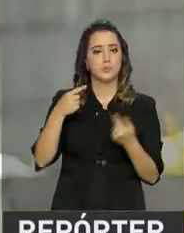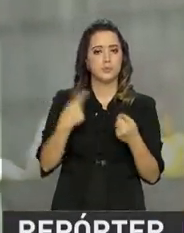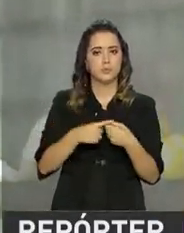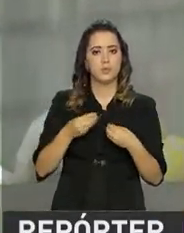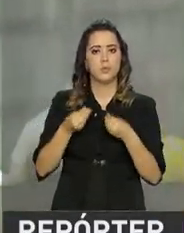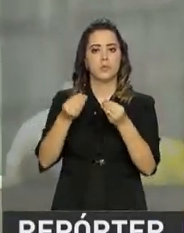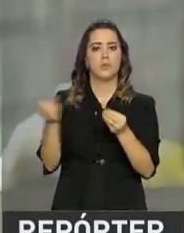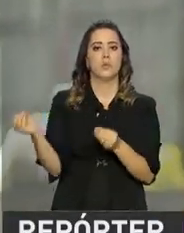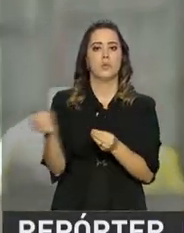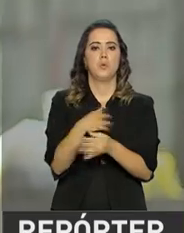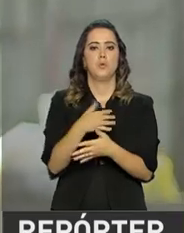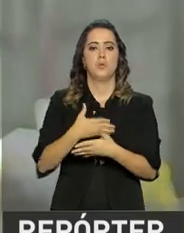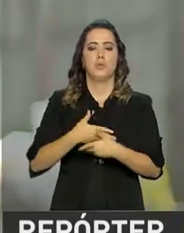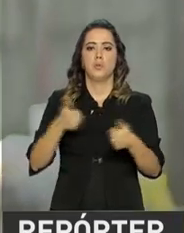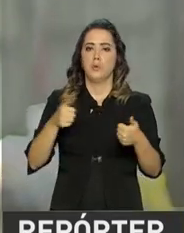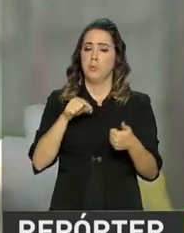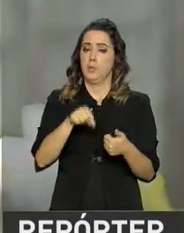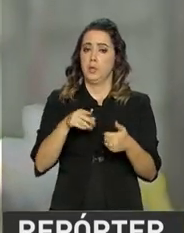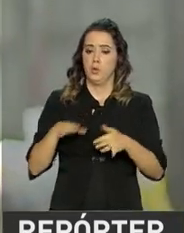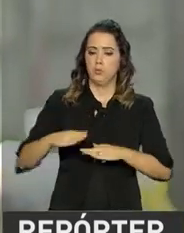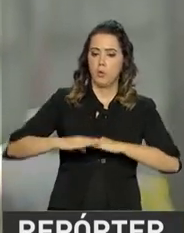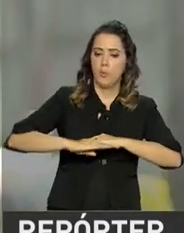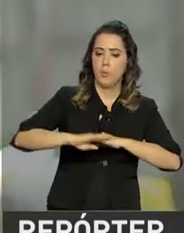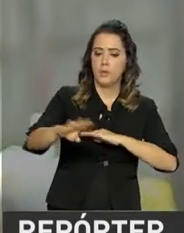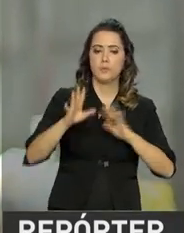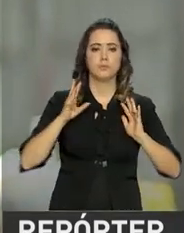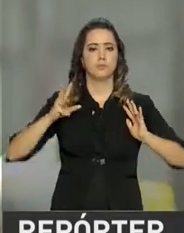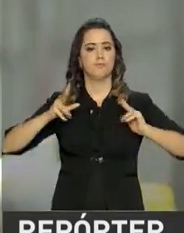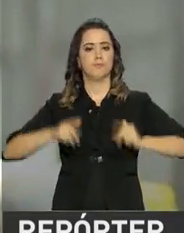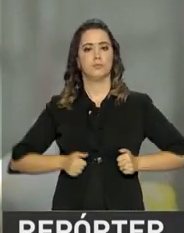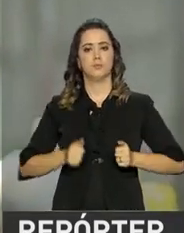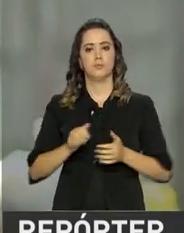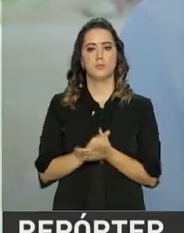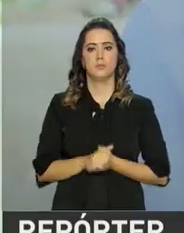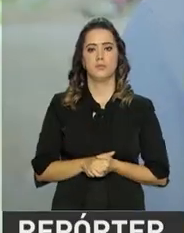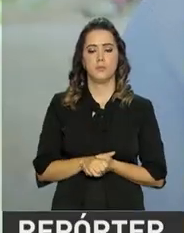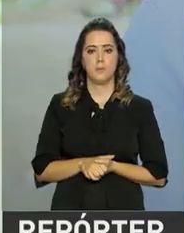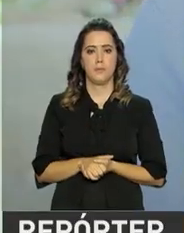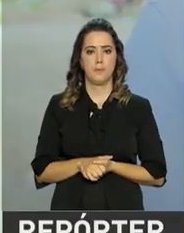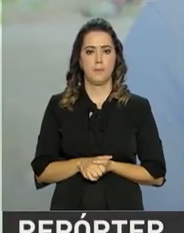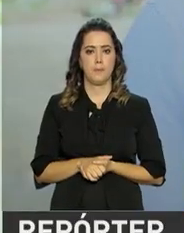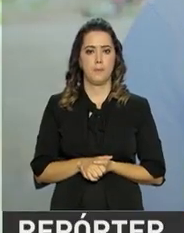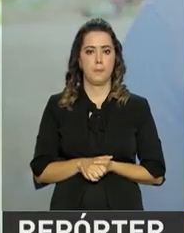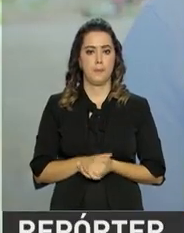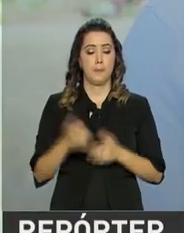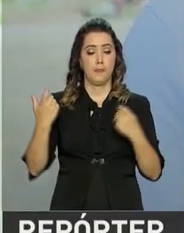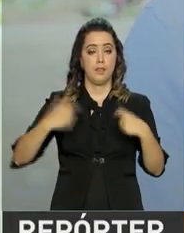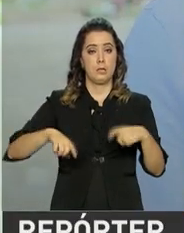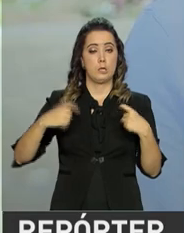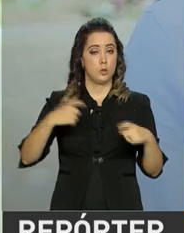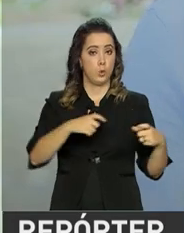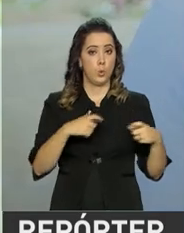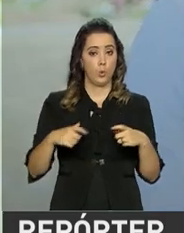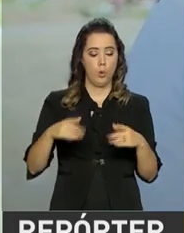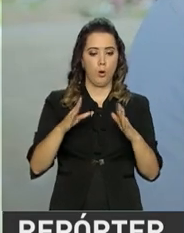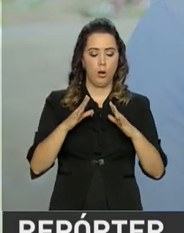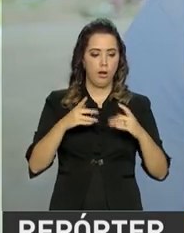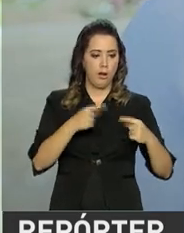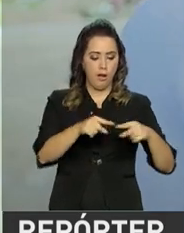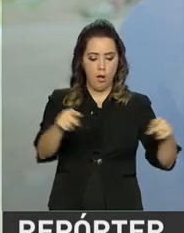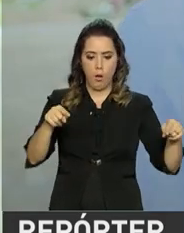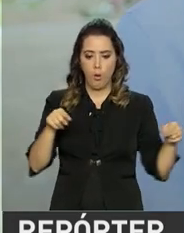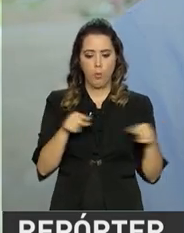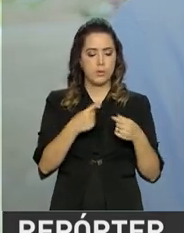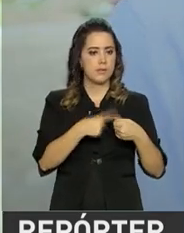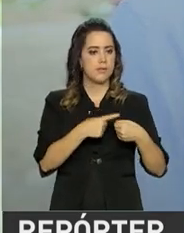vão ganhar melhorias, como asfalto e saneamento básico. Um loteamento, vamos dizer assim, informal,